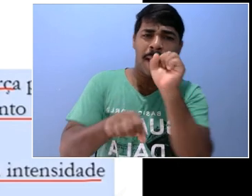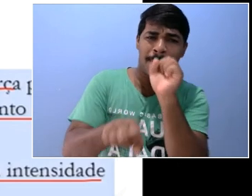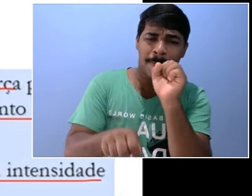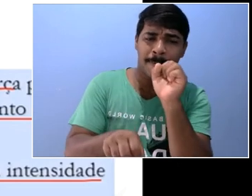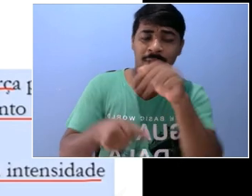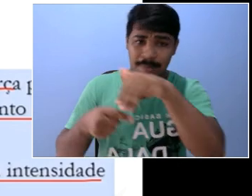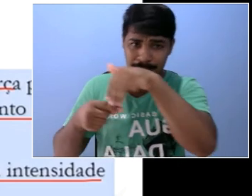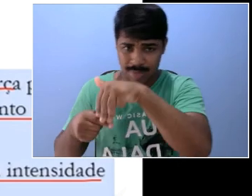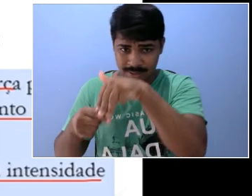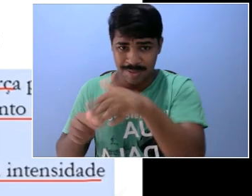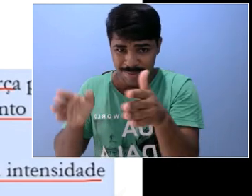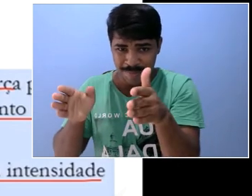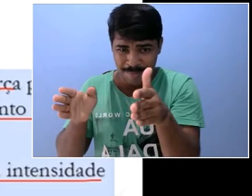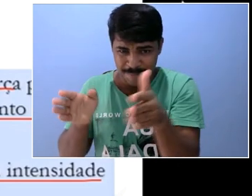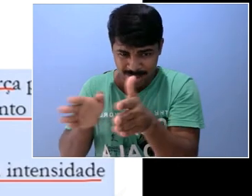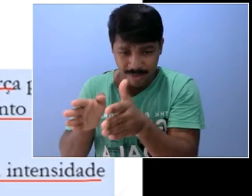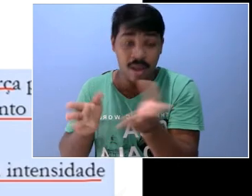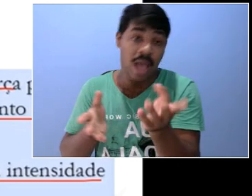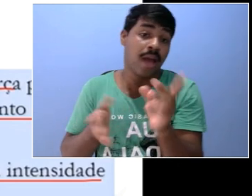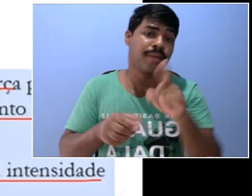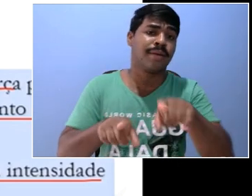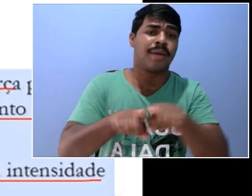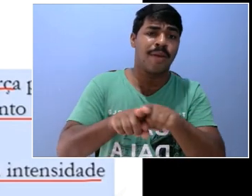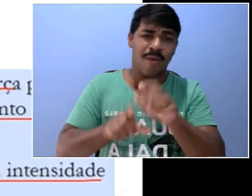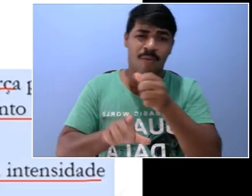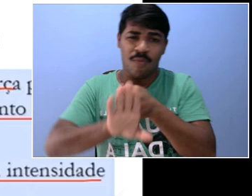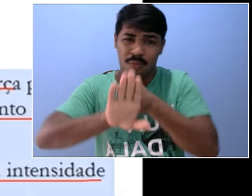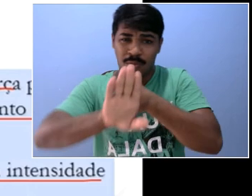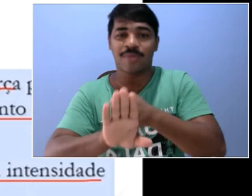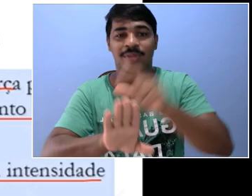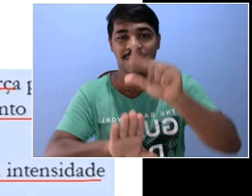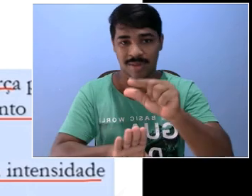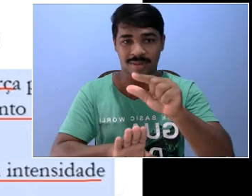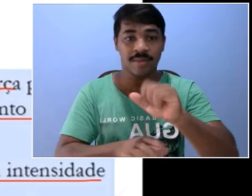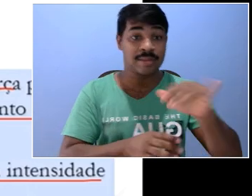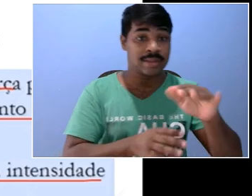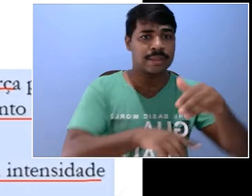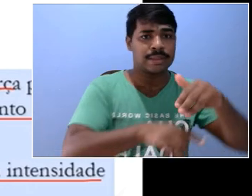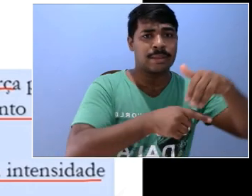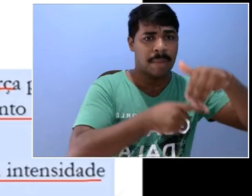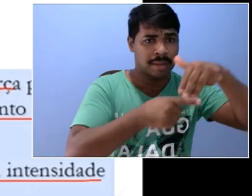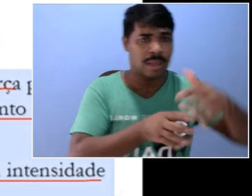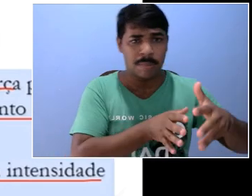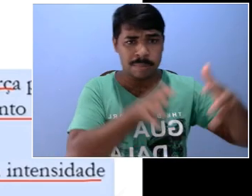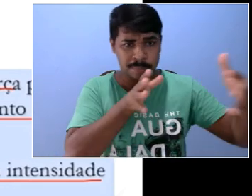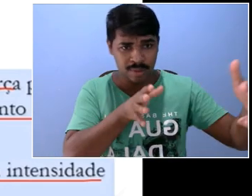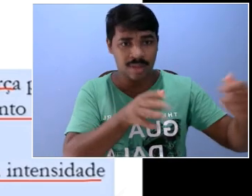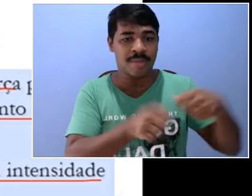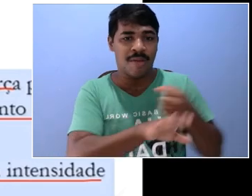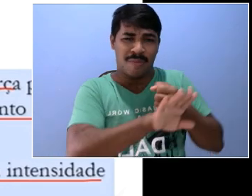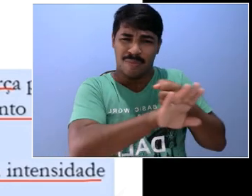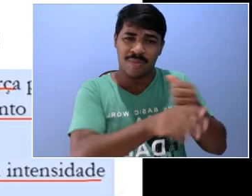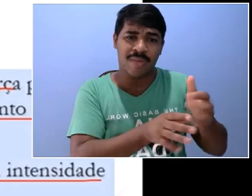inércia, consequentemente, a força vai ter que ser imprimida, teria que ser maior para manter a mesma aceleração. Como eu estou aplicando a mesma